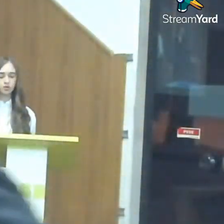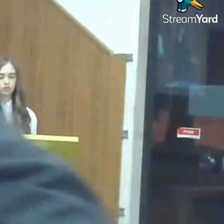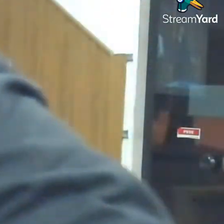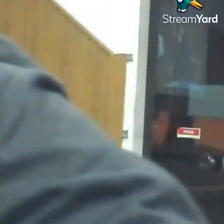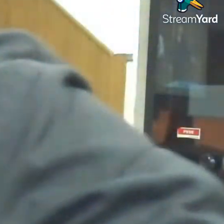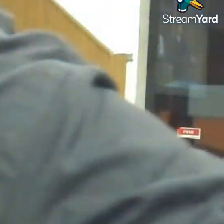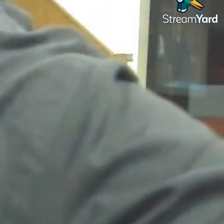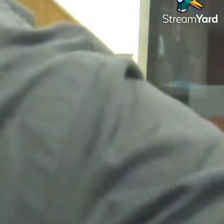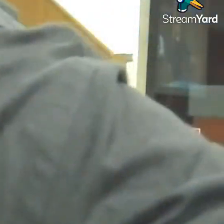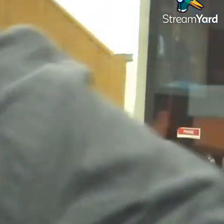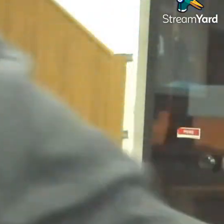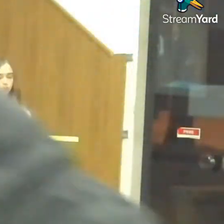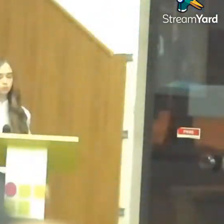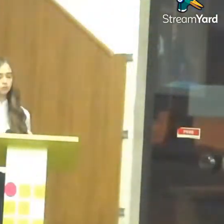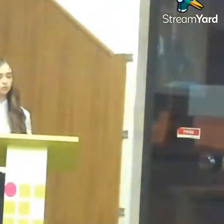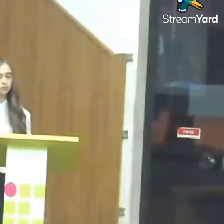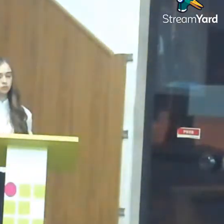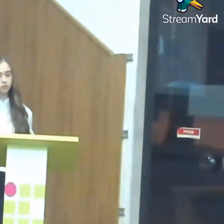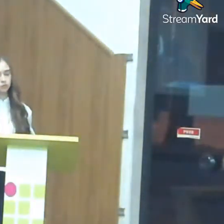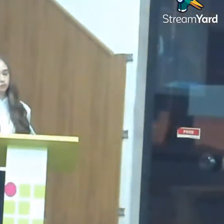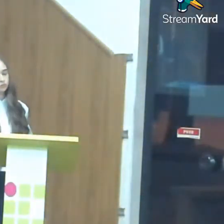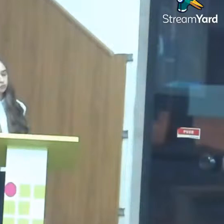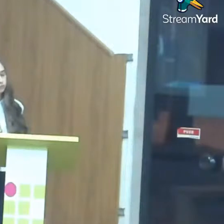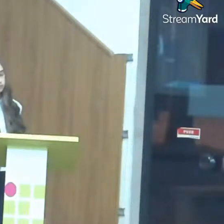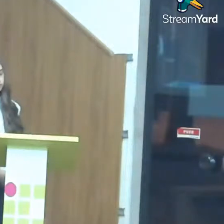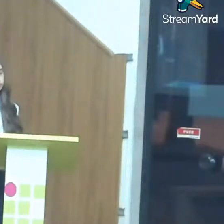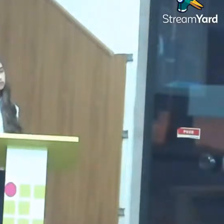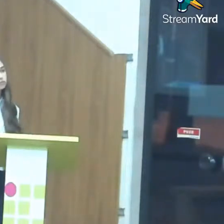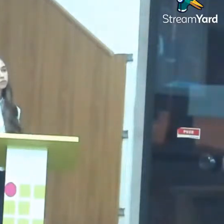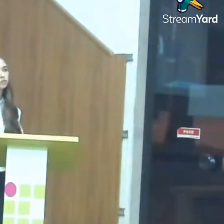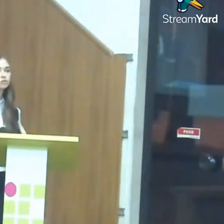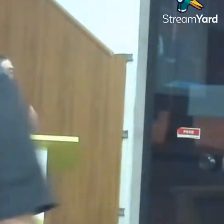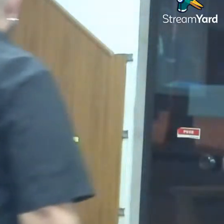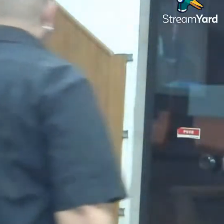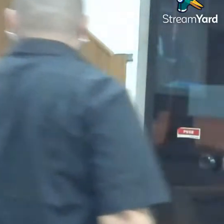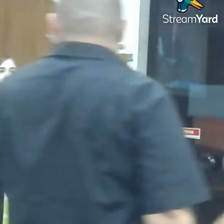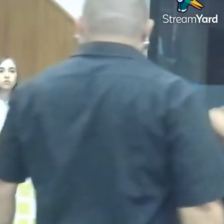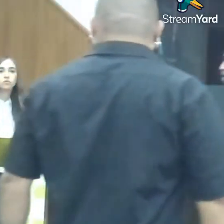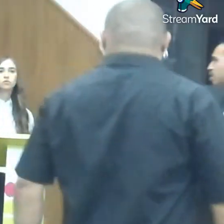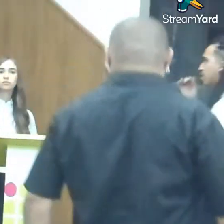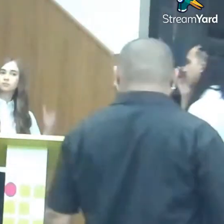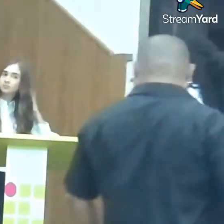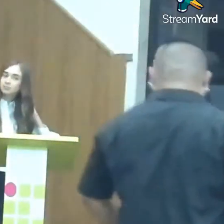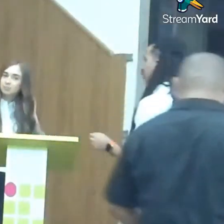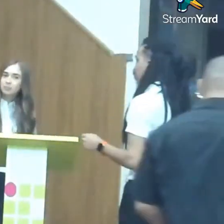Eu não consigo estar falando. Vai com uma lua ali mesmo.